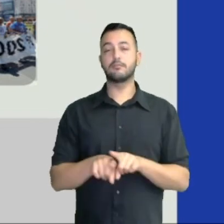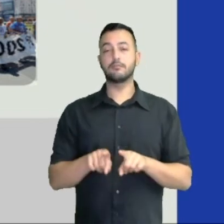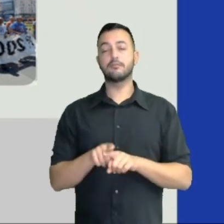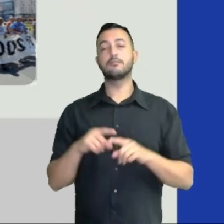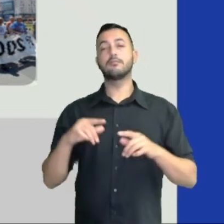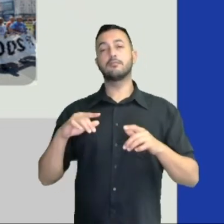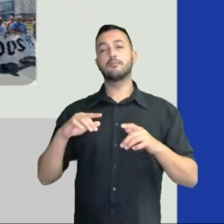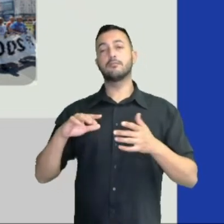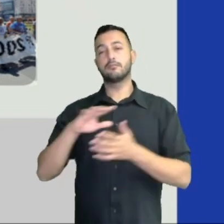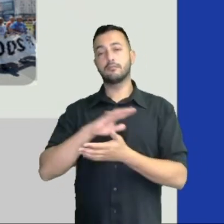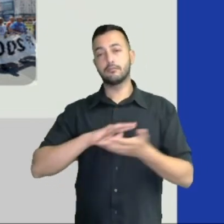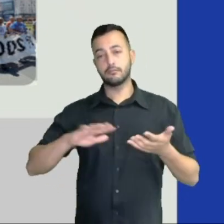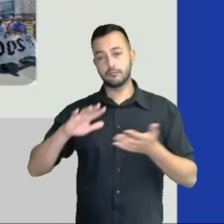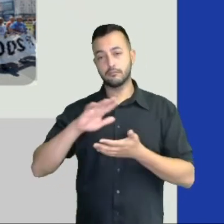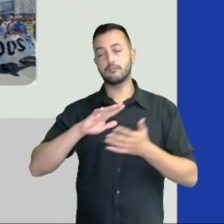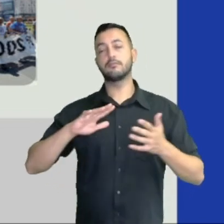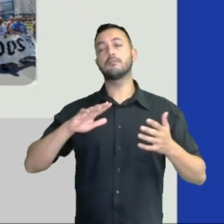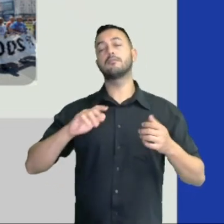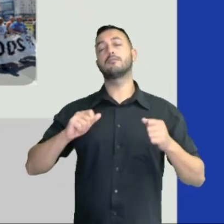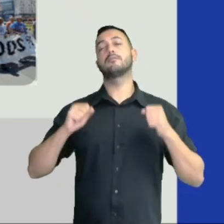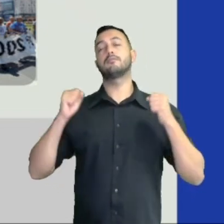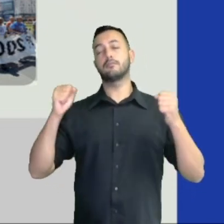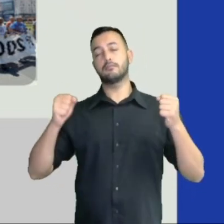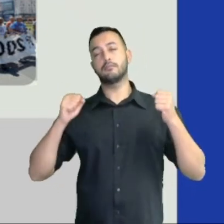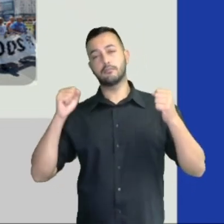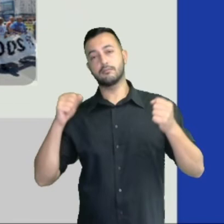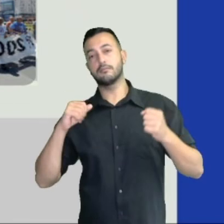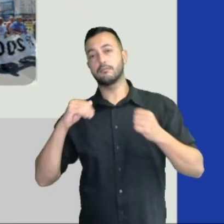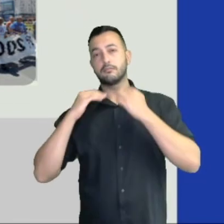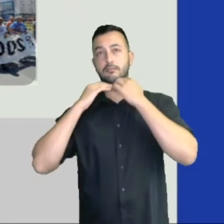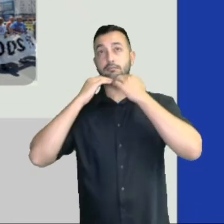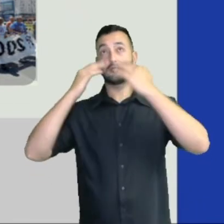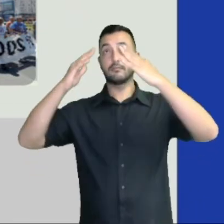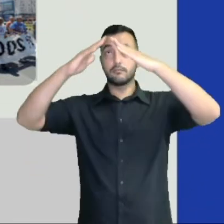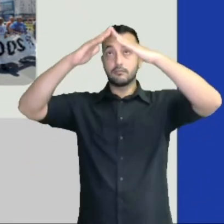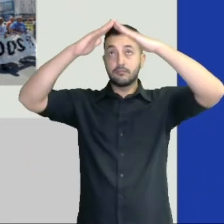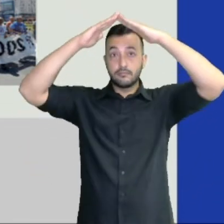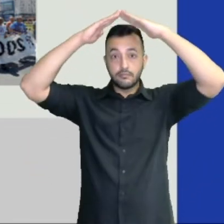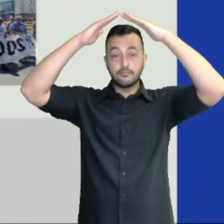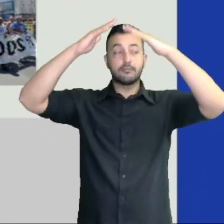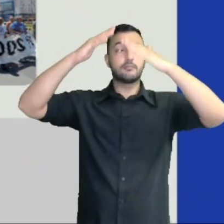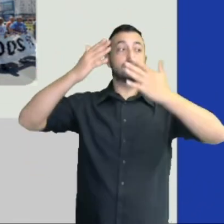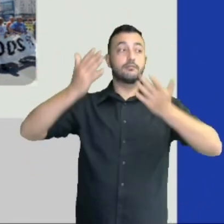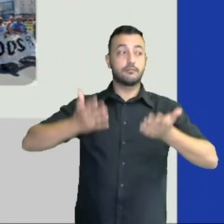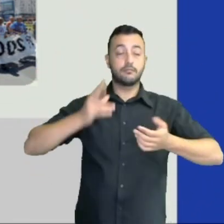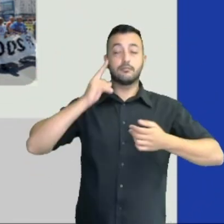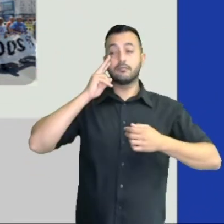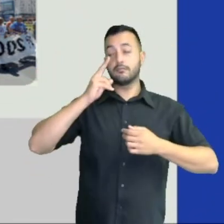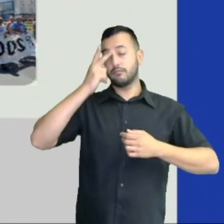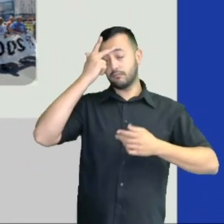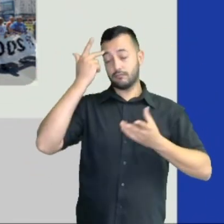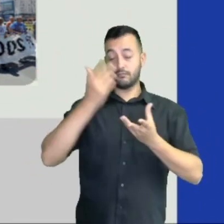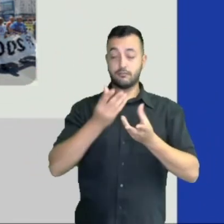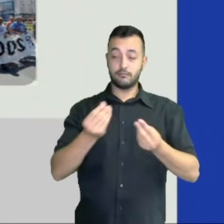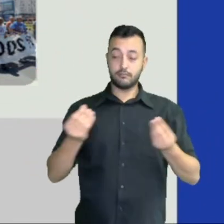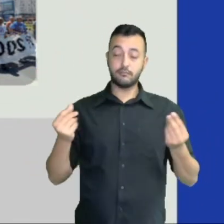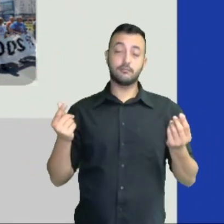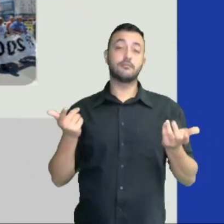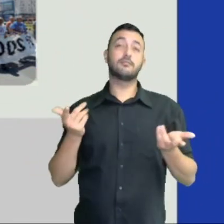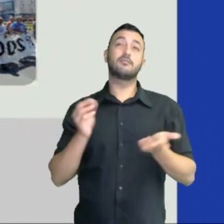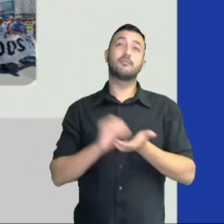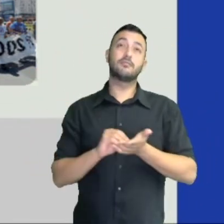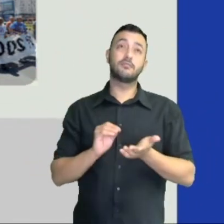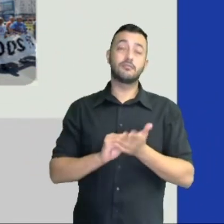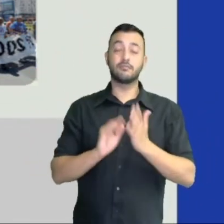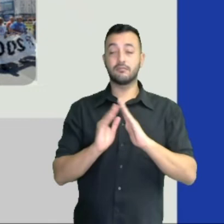movimento dos trabalhadores sem tetos, né? Que a gente vê quanto as pessoas moram em condições